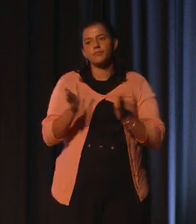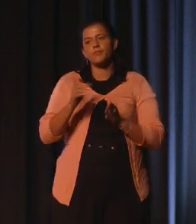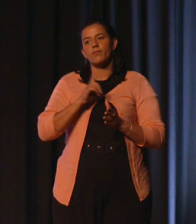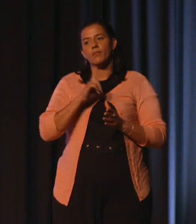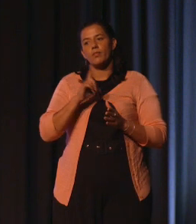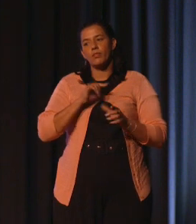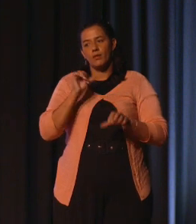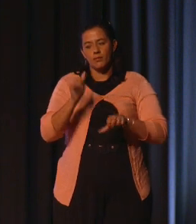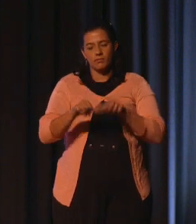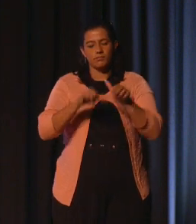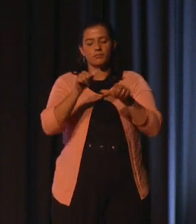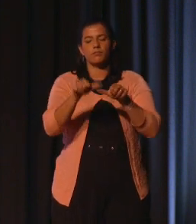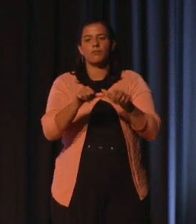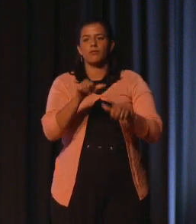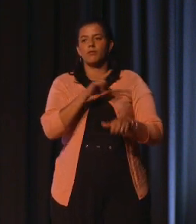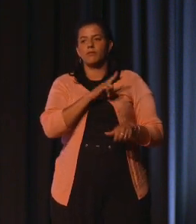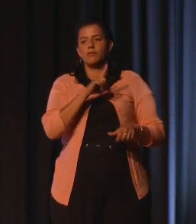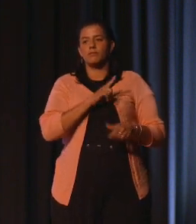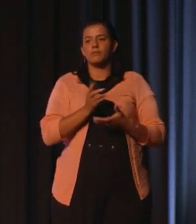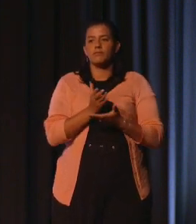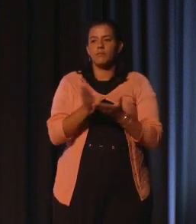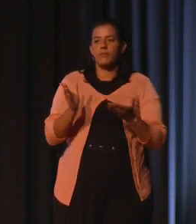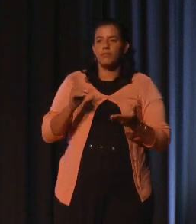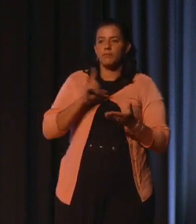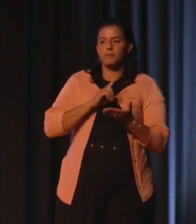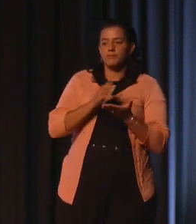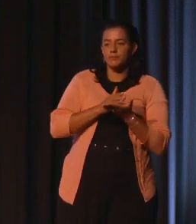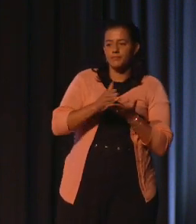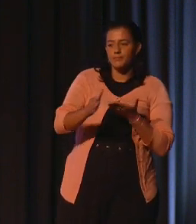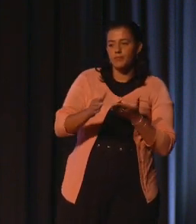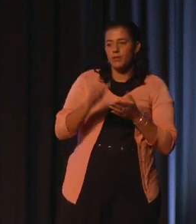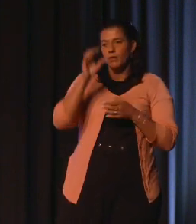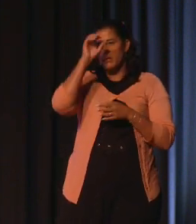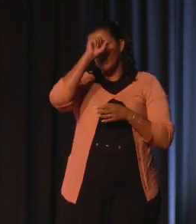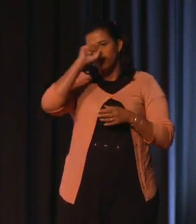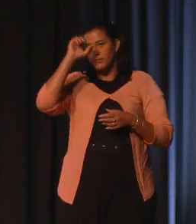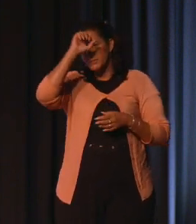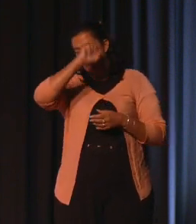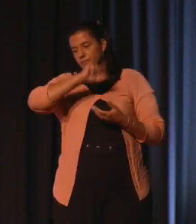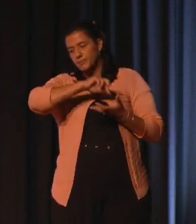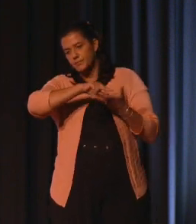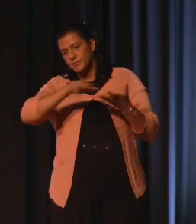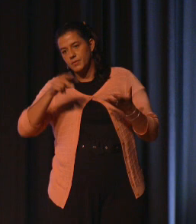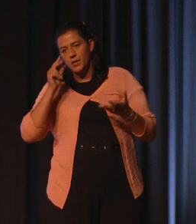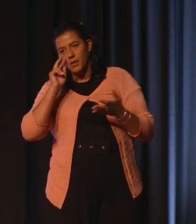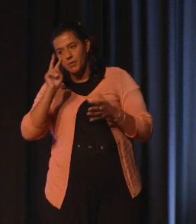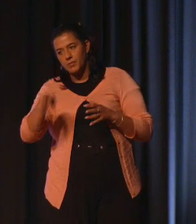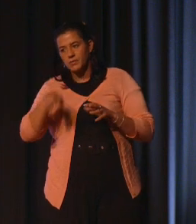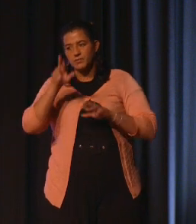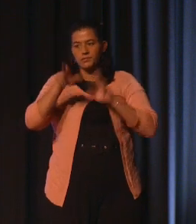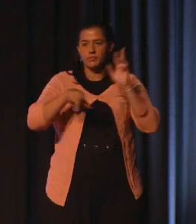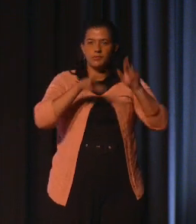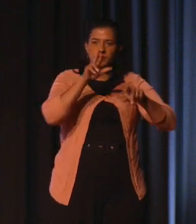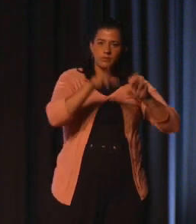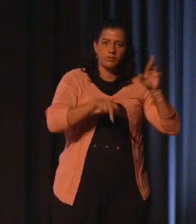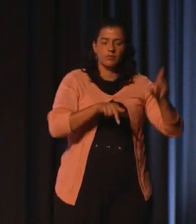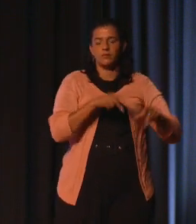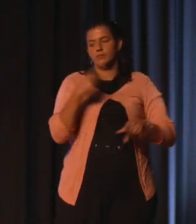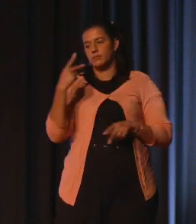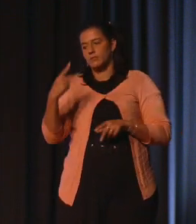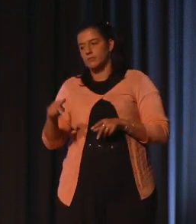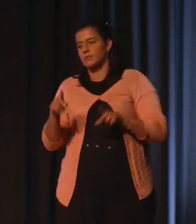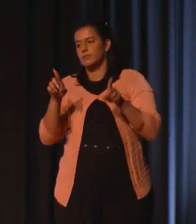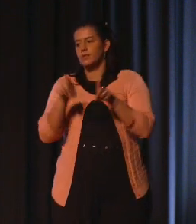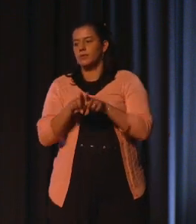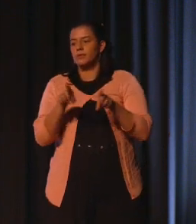tinham erupcionados. E ali ele vai começar a aprender a ver os diferentes dele. E ele